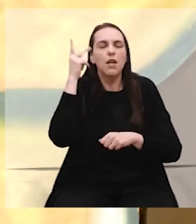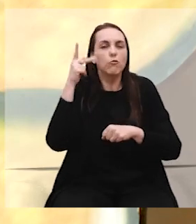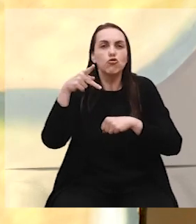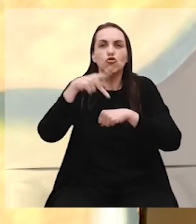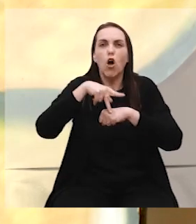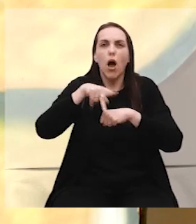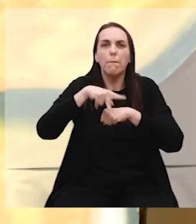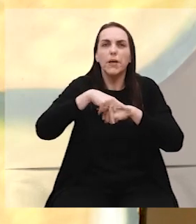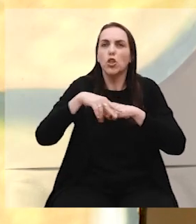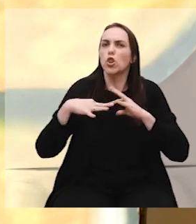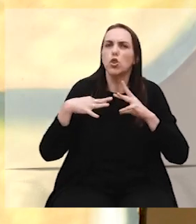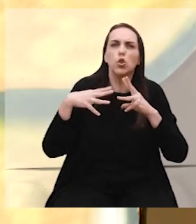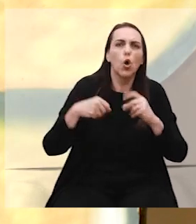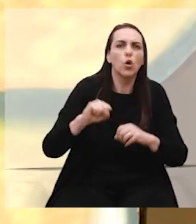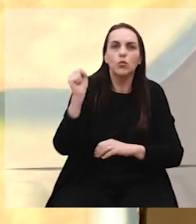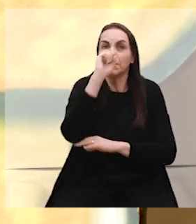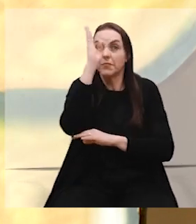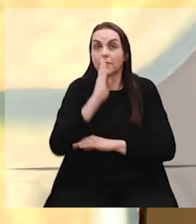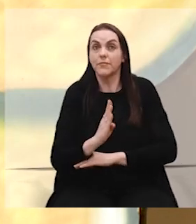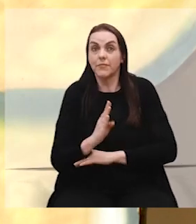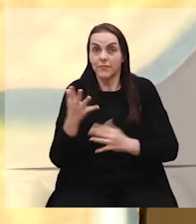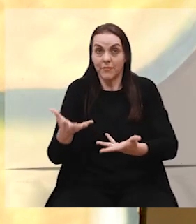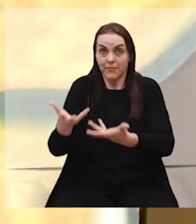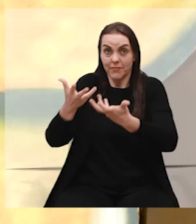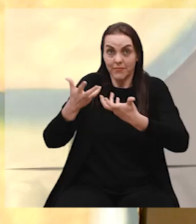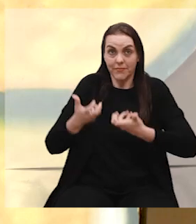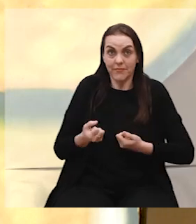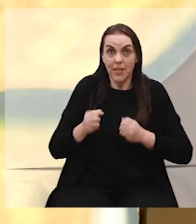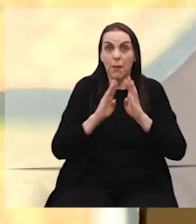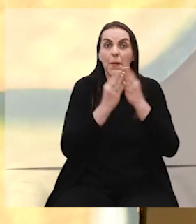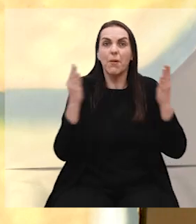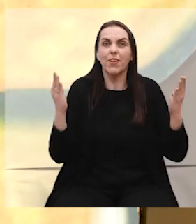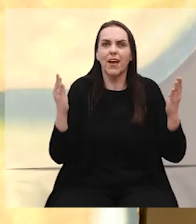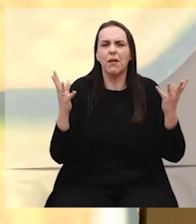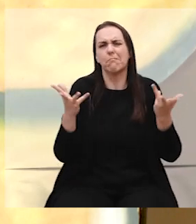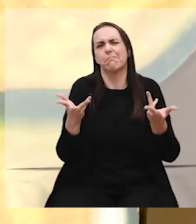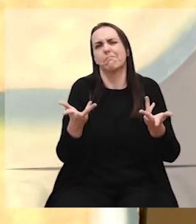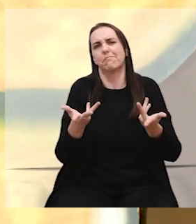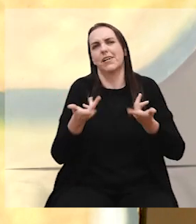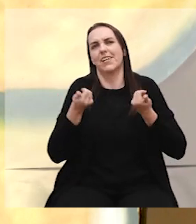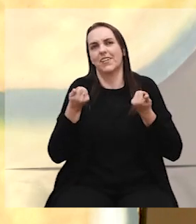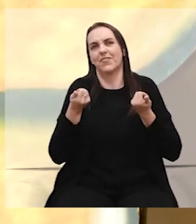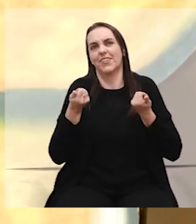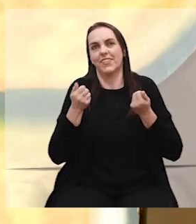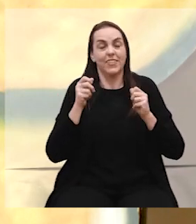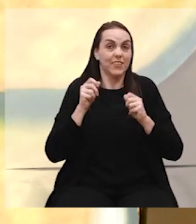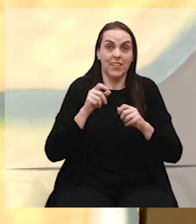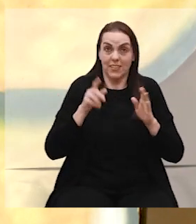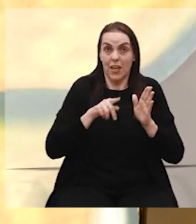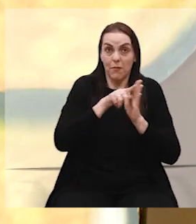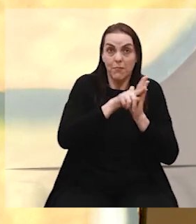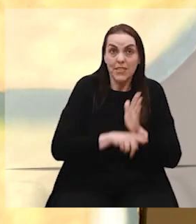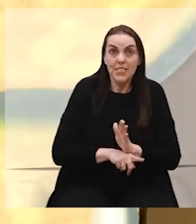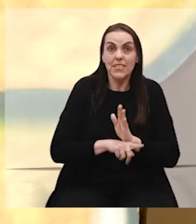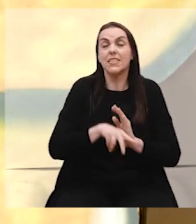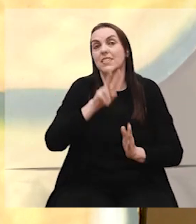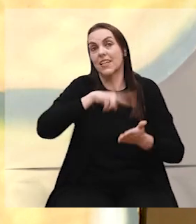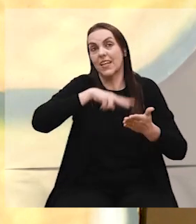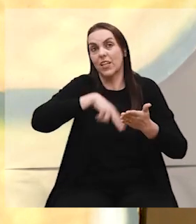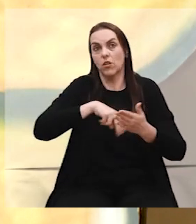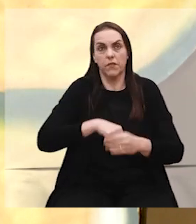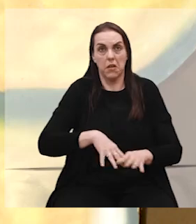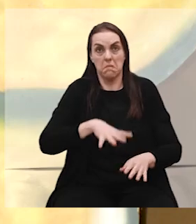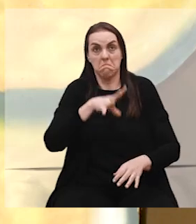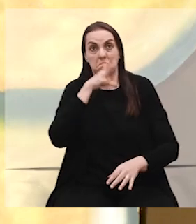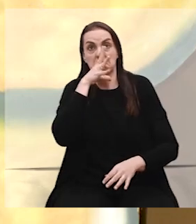os shoppings, por exemplo, do Brasil abarcassem uma biblioteca, que maravilha que ia ser, né? Os retratos da leitura ia